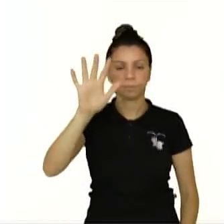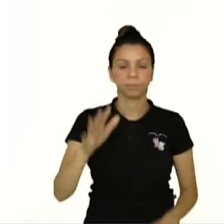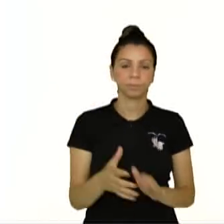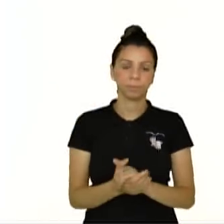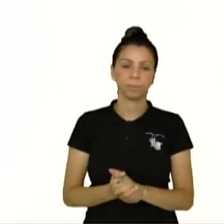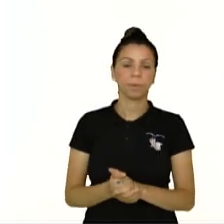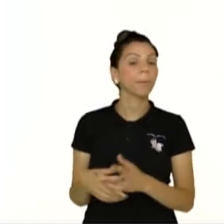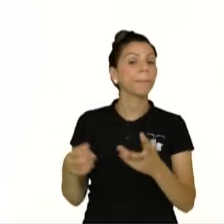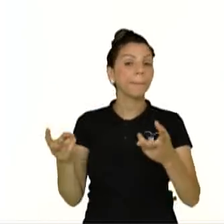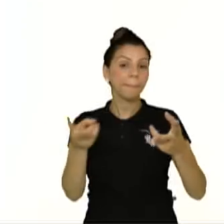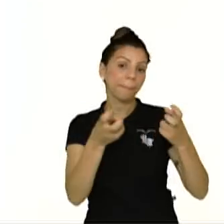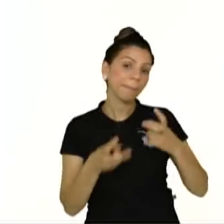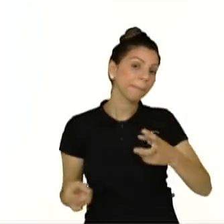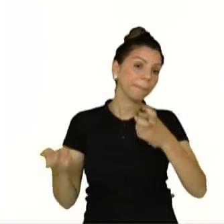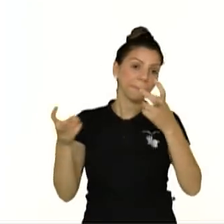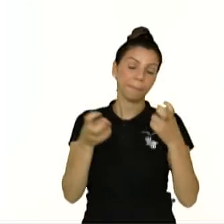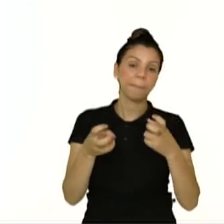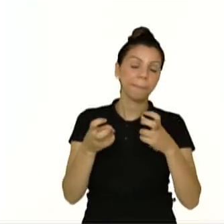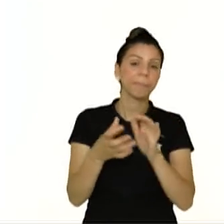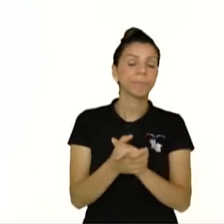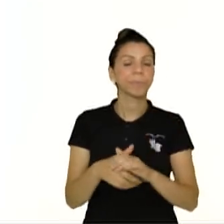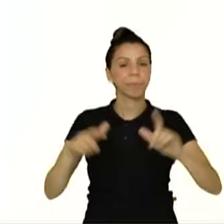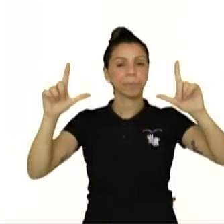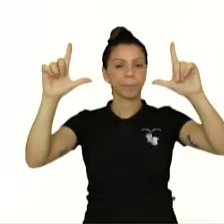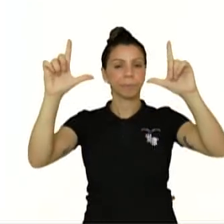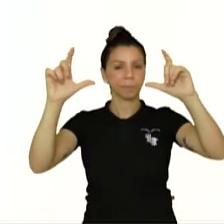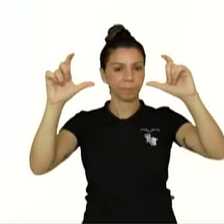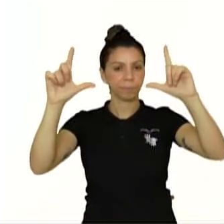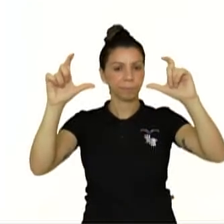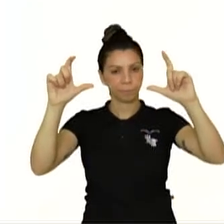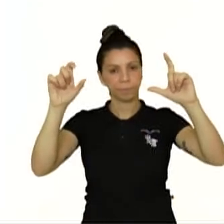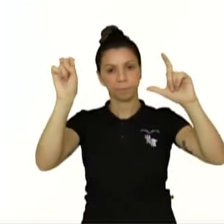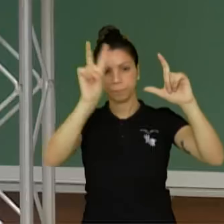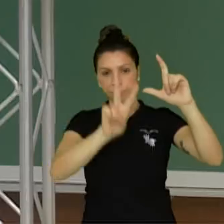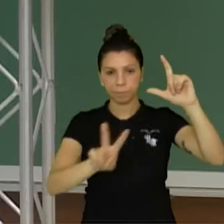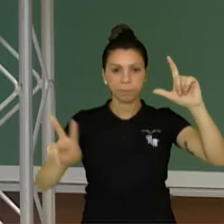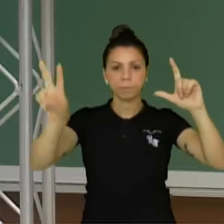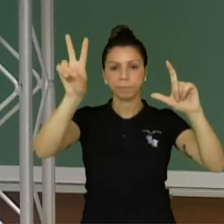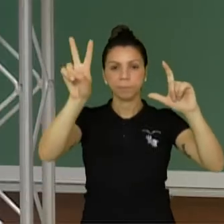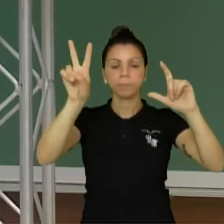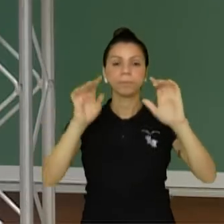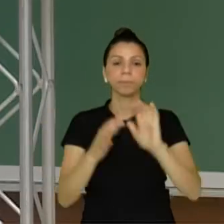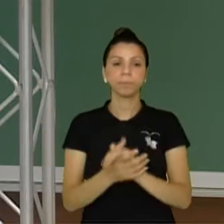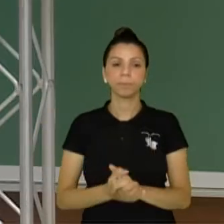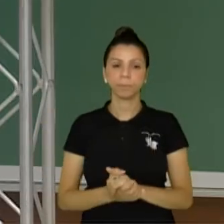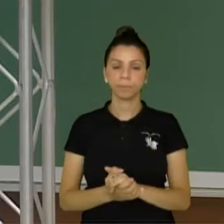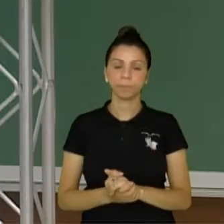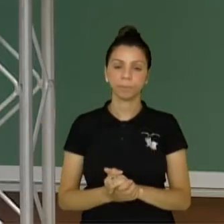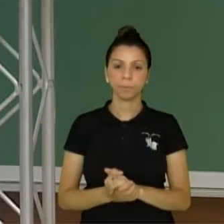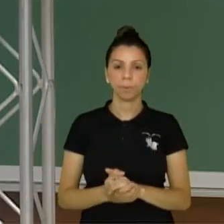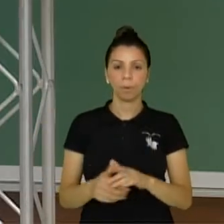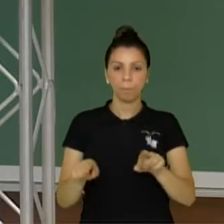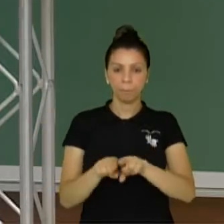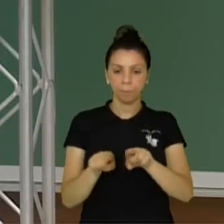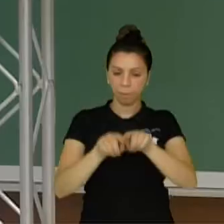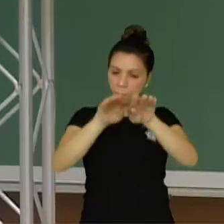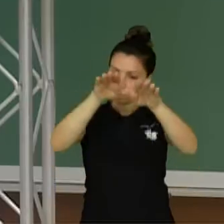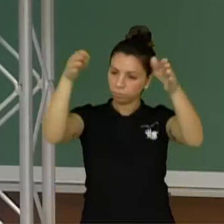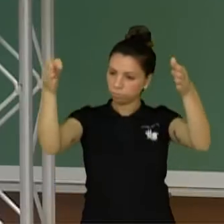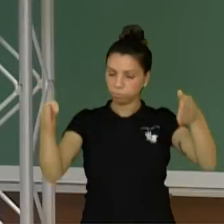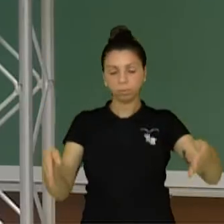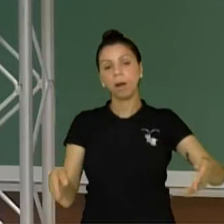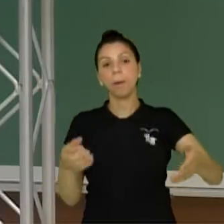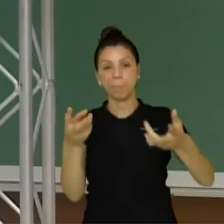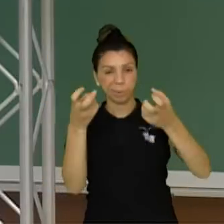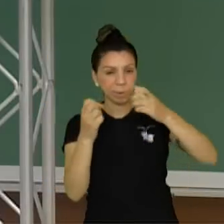a gente consegue perceber uma foto, percebemos aqui uma plataforma, veja essa estrutura